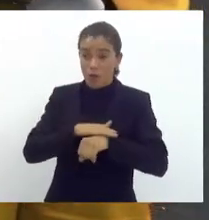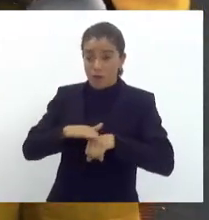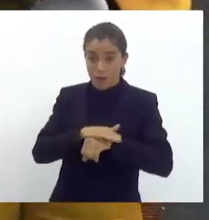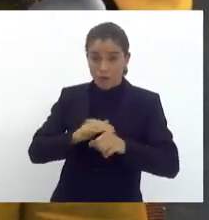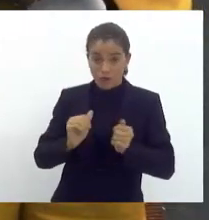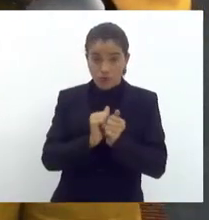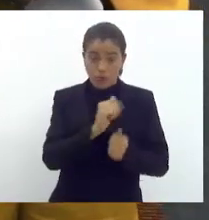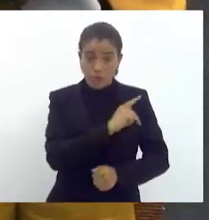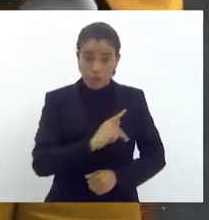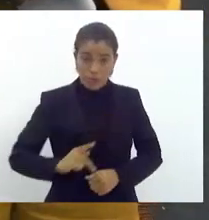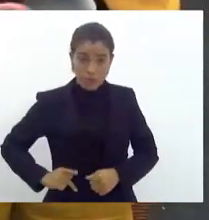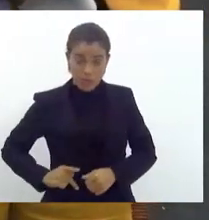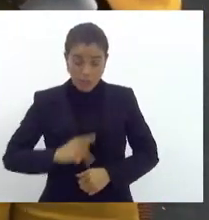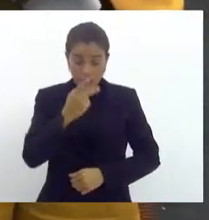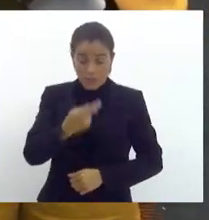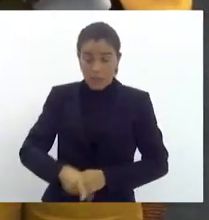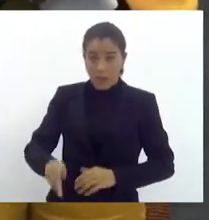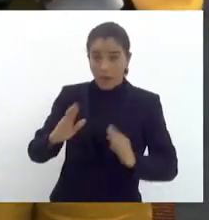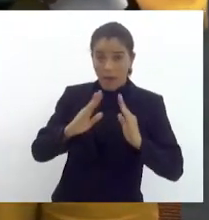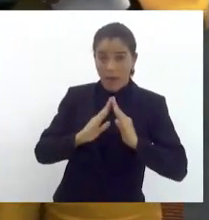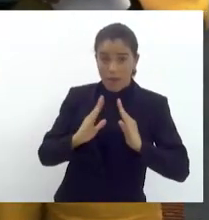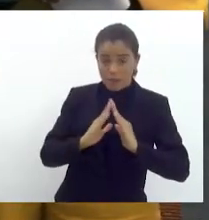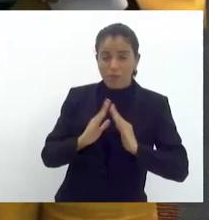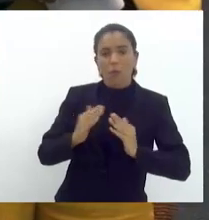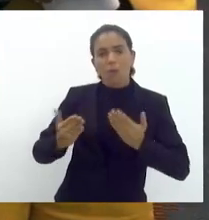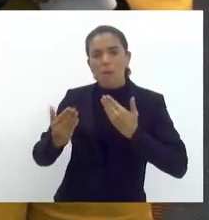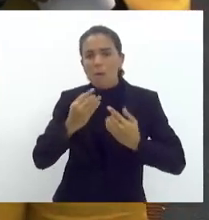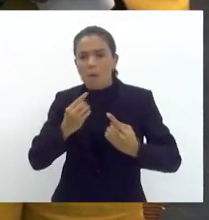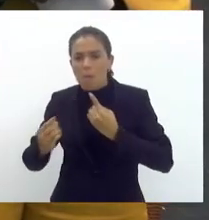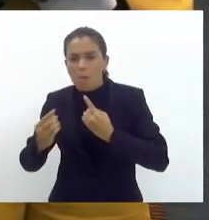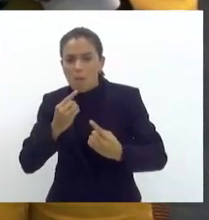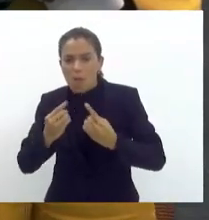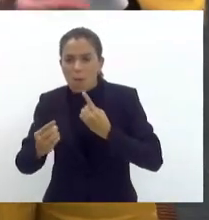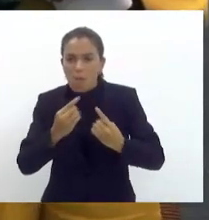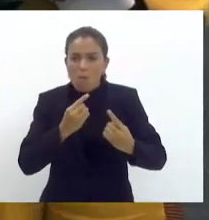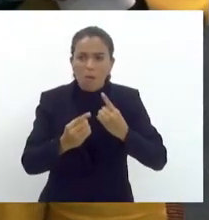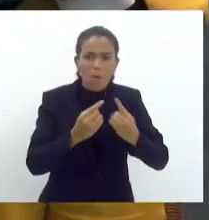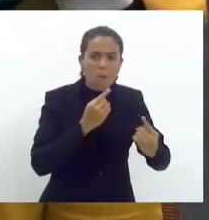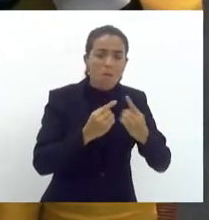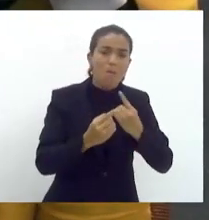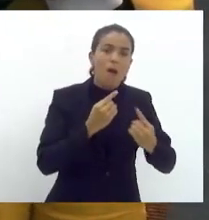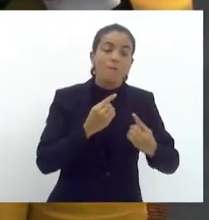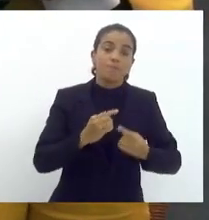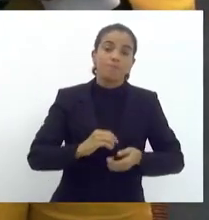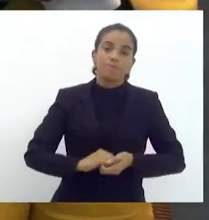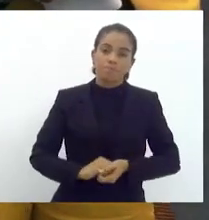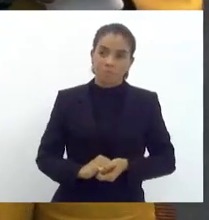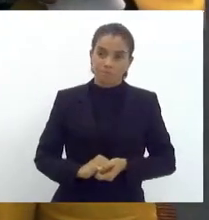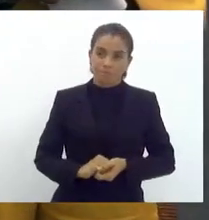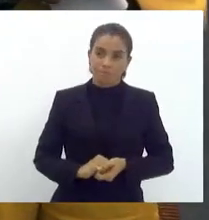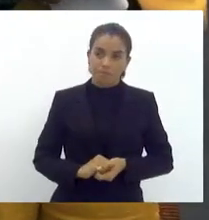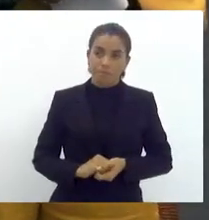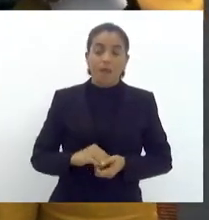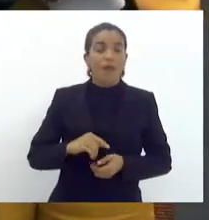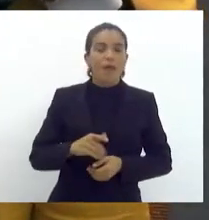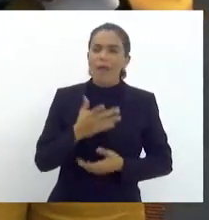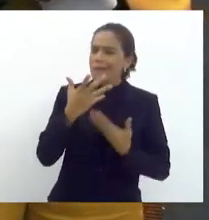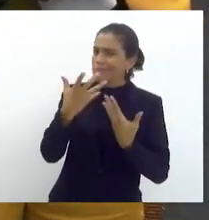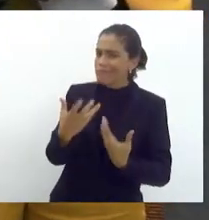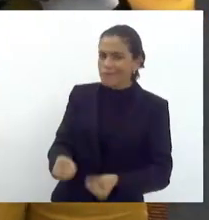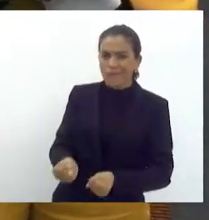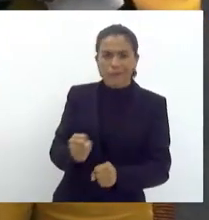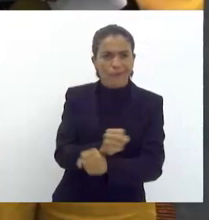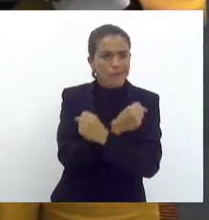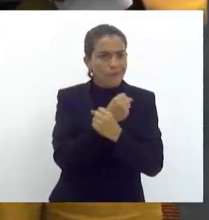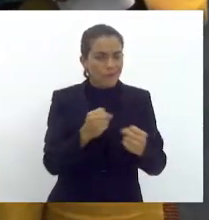com o presidente dessa casa que nos recebeu de forma do diálogo com líder da oposição com todo mundo que tava aqui é inadmissível nós